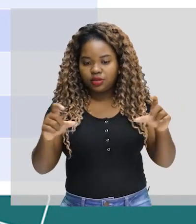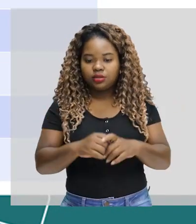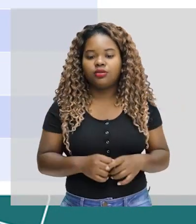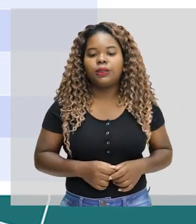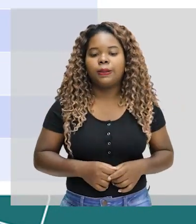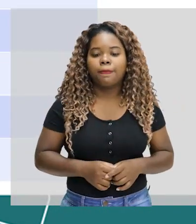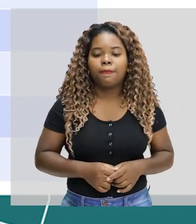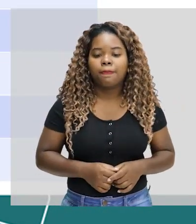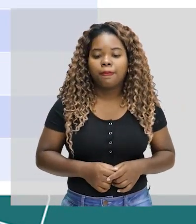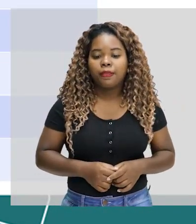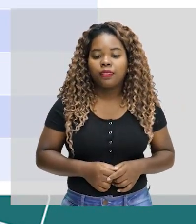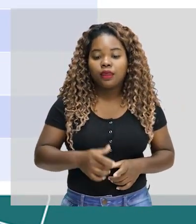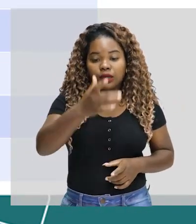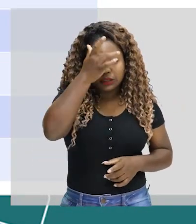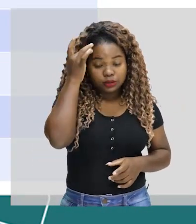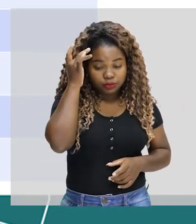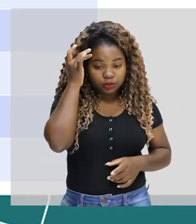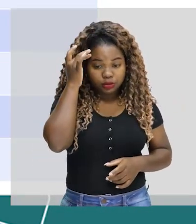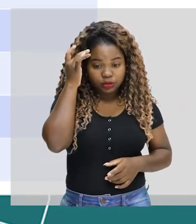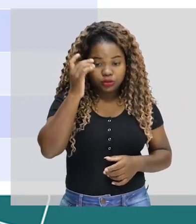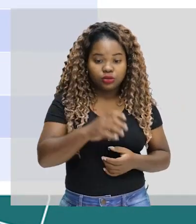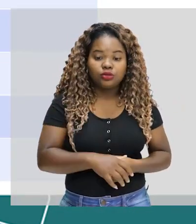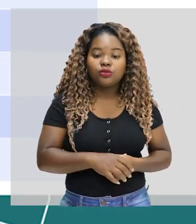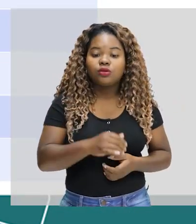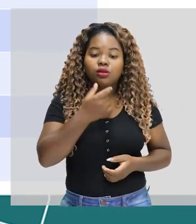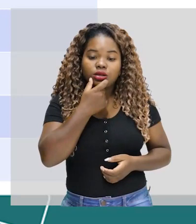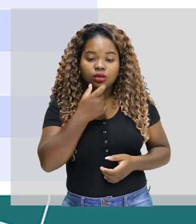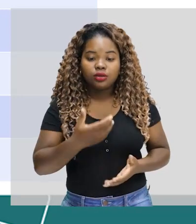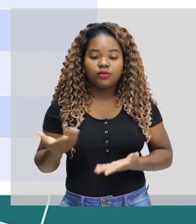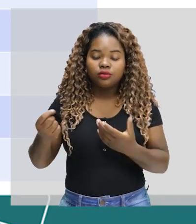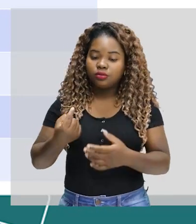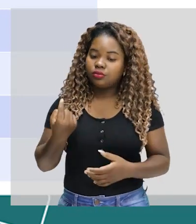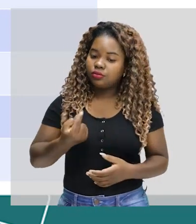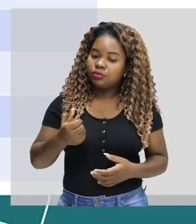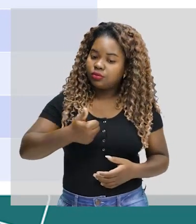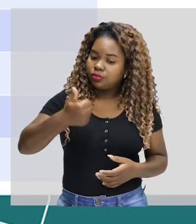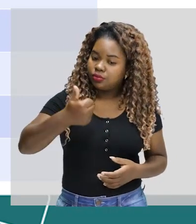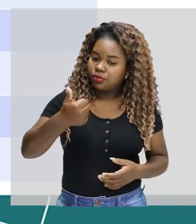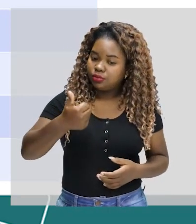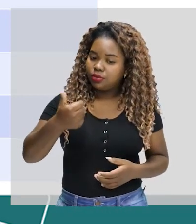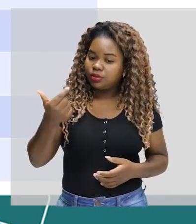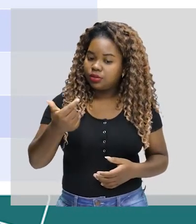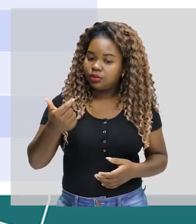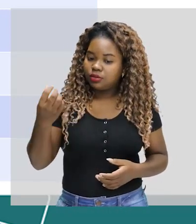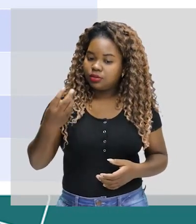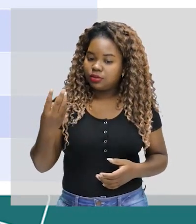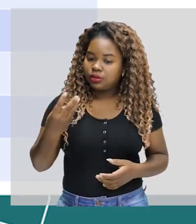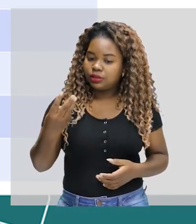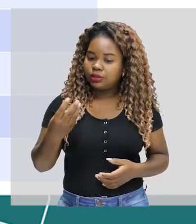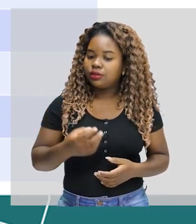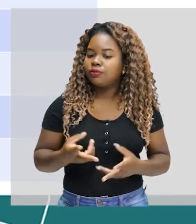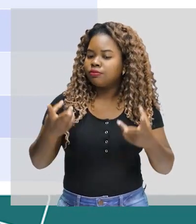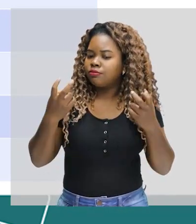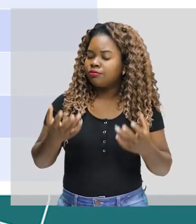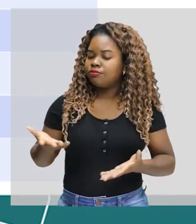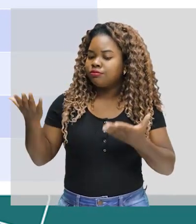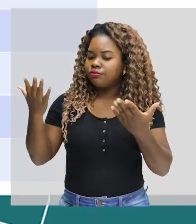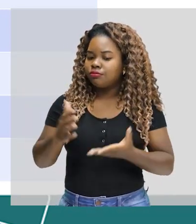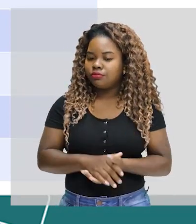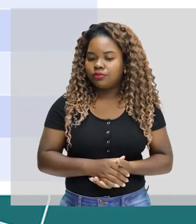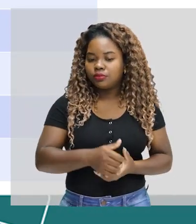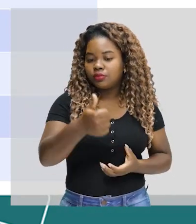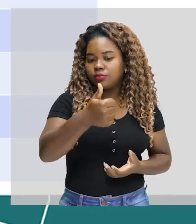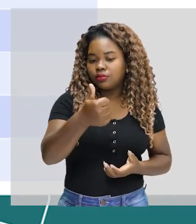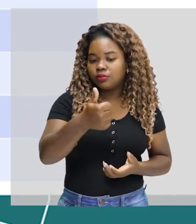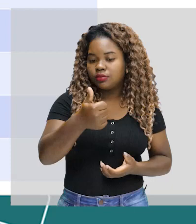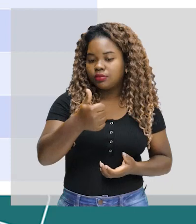as pessoas do discurso em inglês. No singular, primeira pessoa, segunda, terceira. Para a gente simplificar,